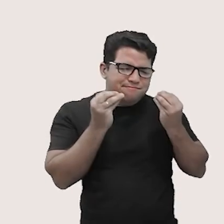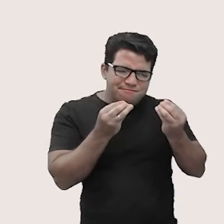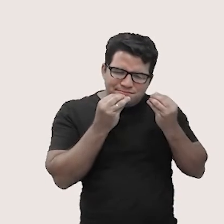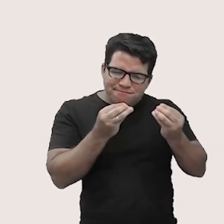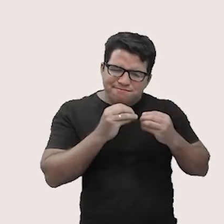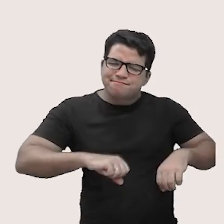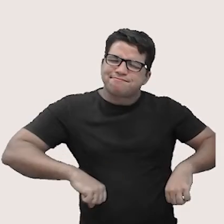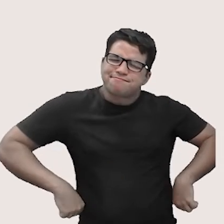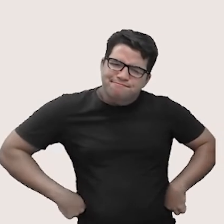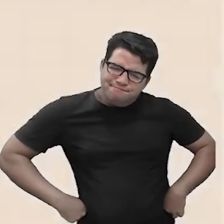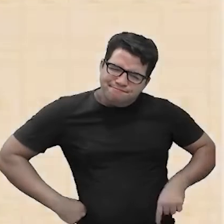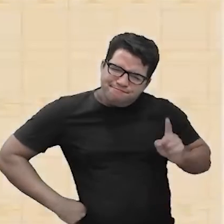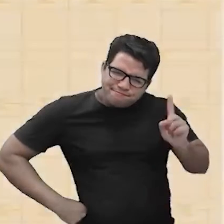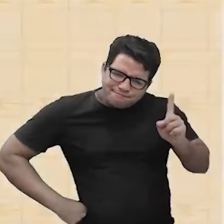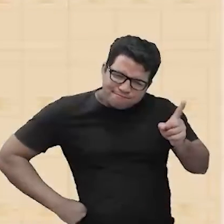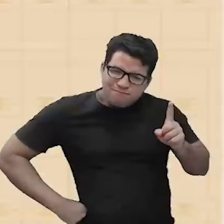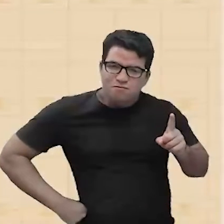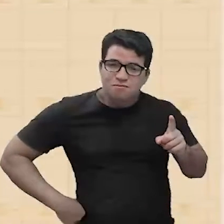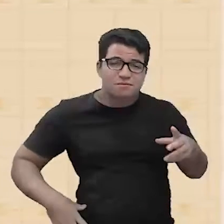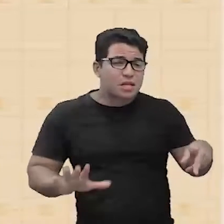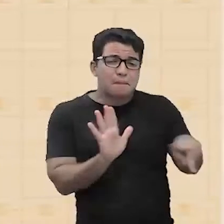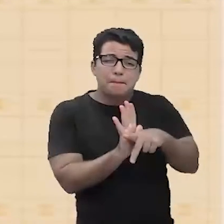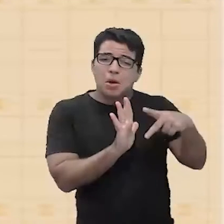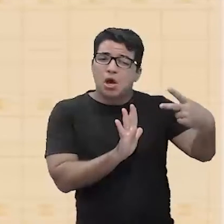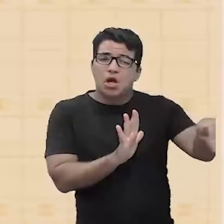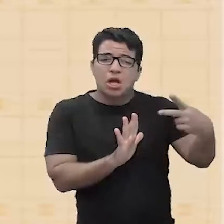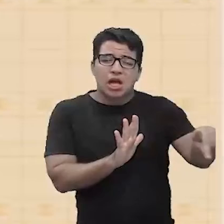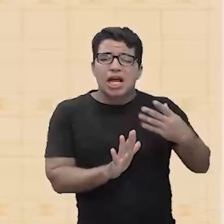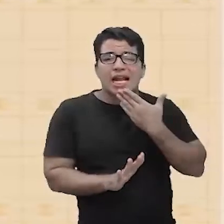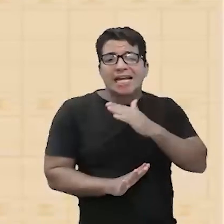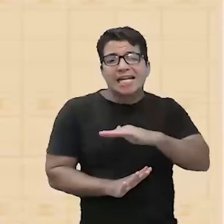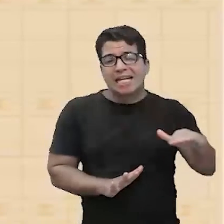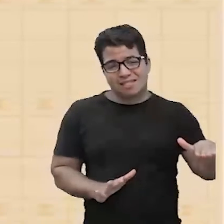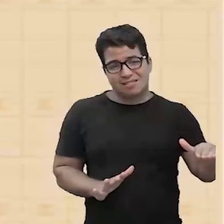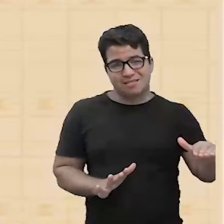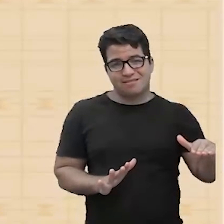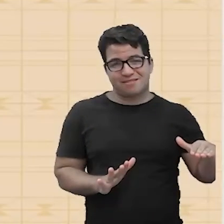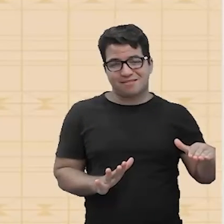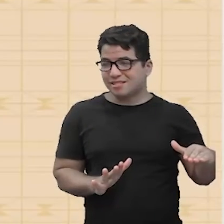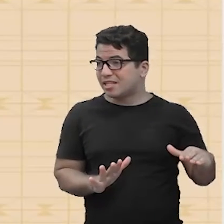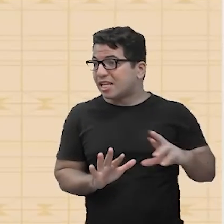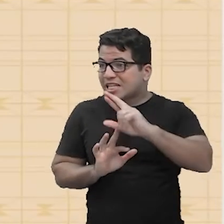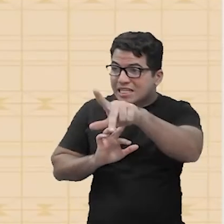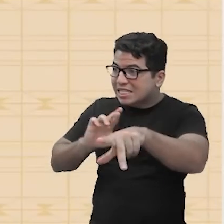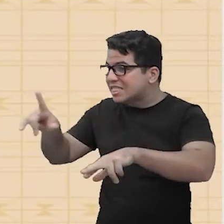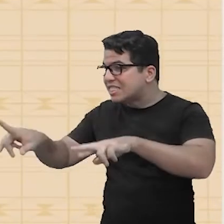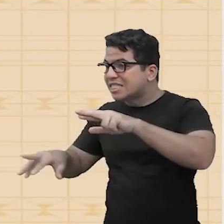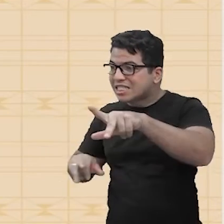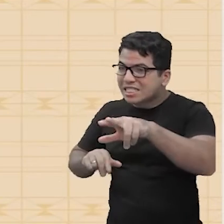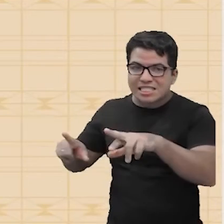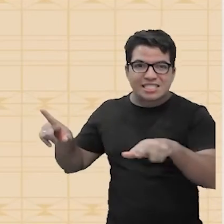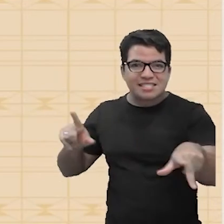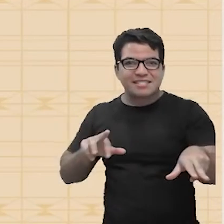ali mexer e descobrir coisas novas. Se descobrir fazendo coisas novas.